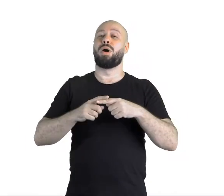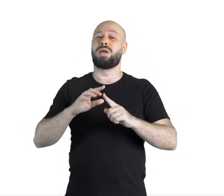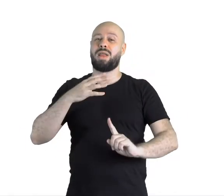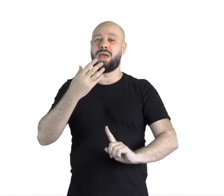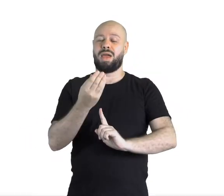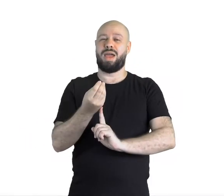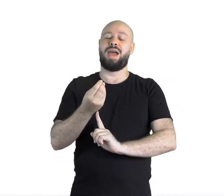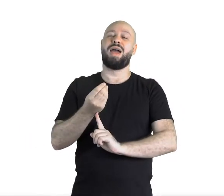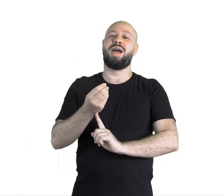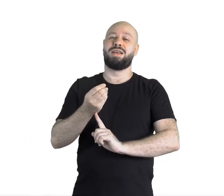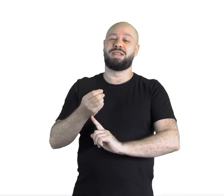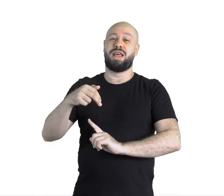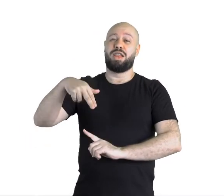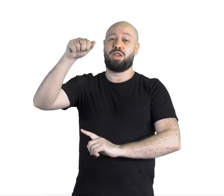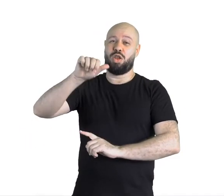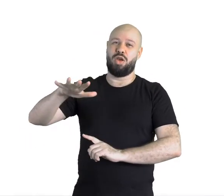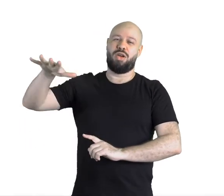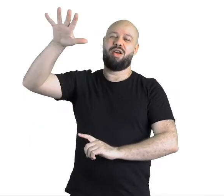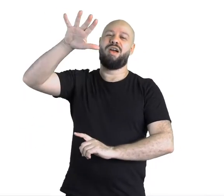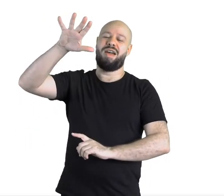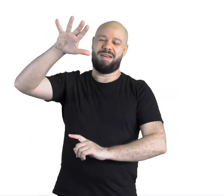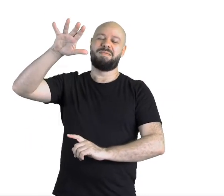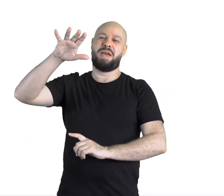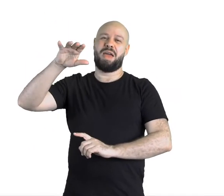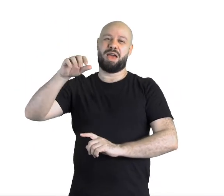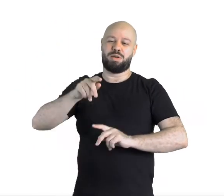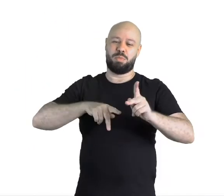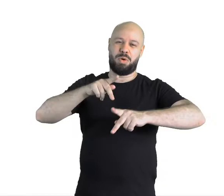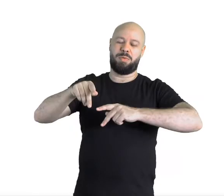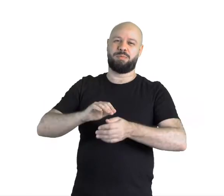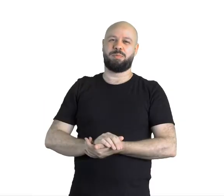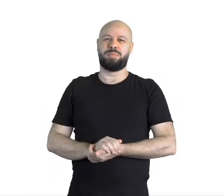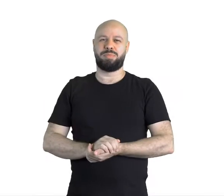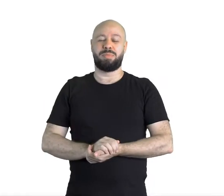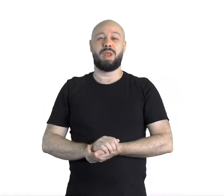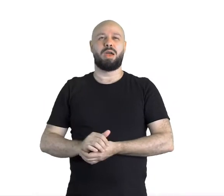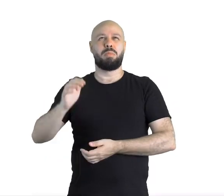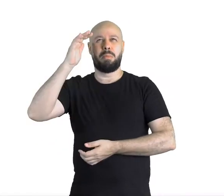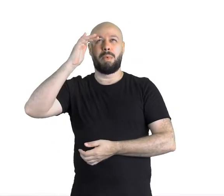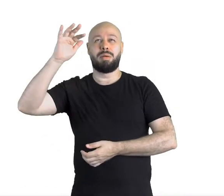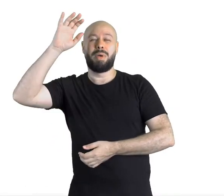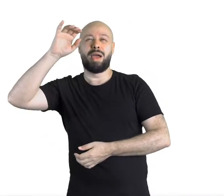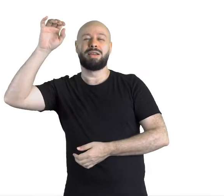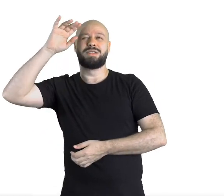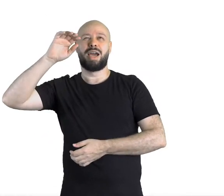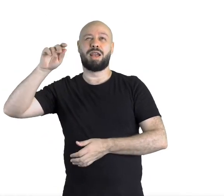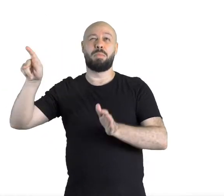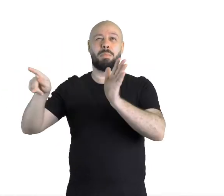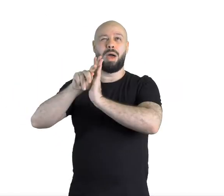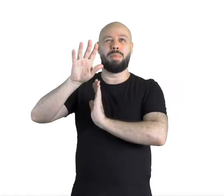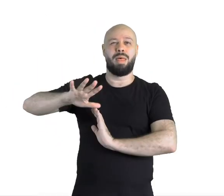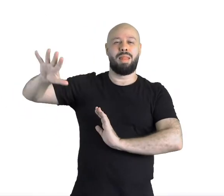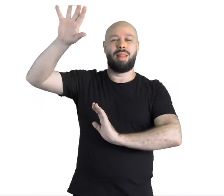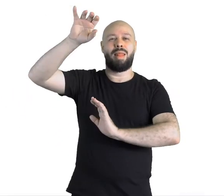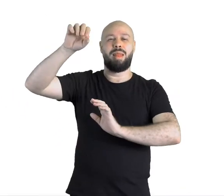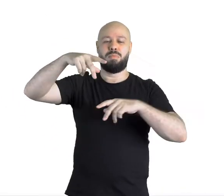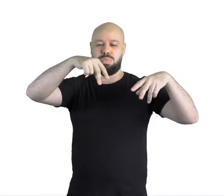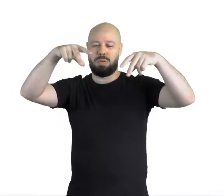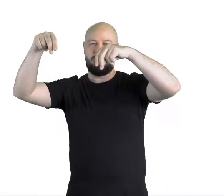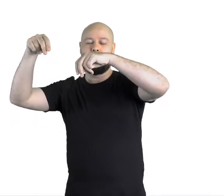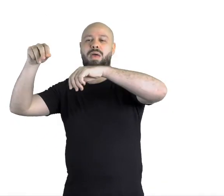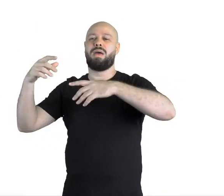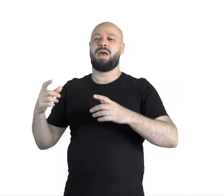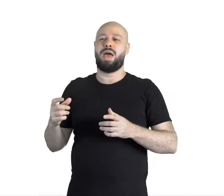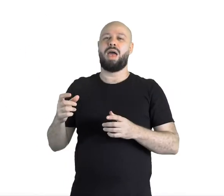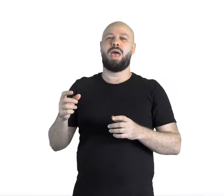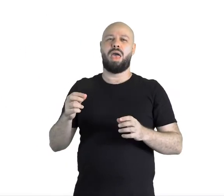nordestina. A arte presente em ambos compõe o imaginário e a identidade da região do país. É por meio dessa congruência e